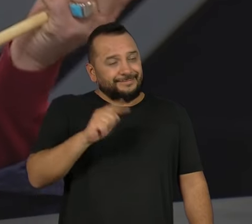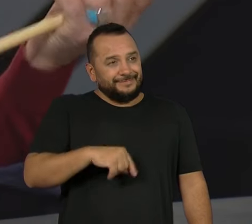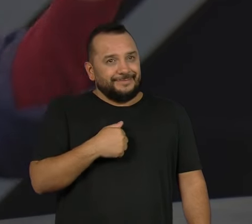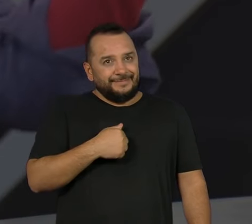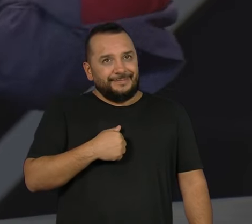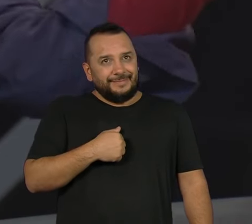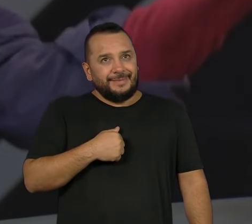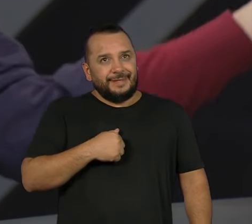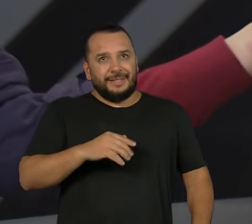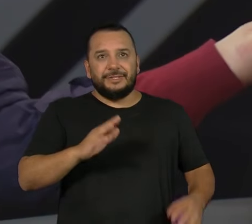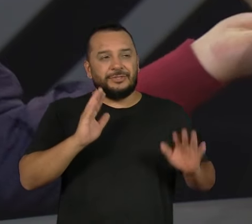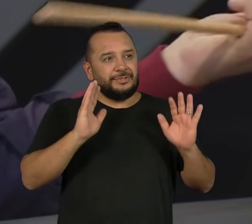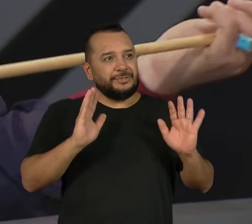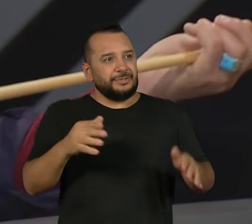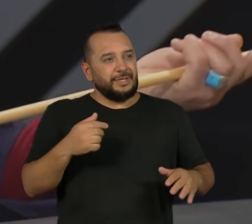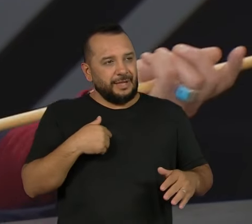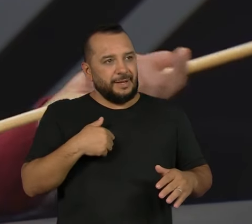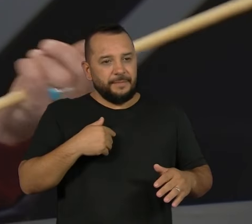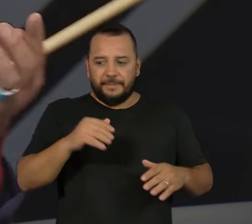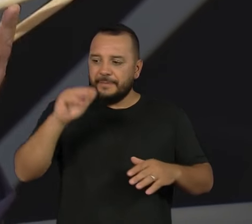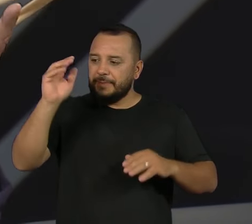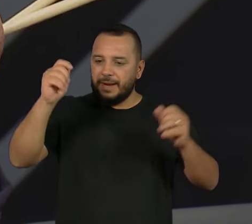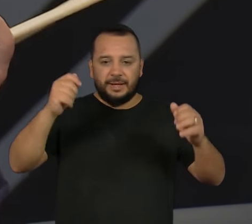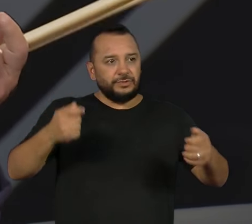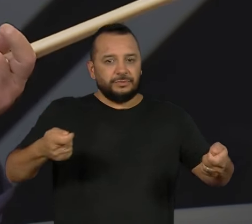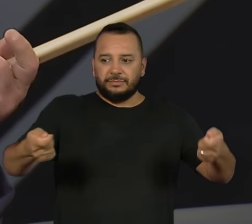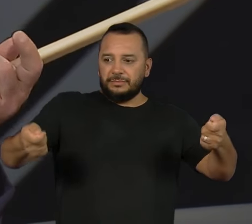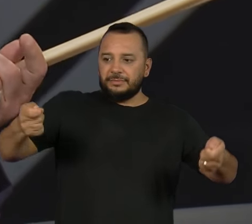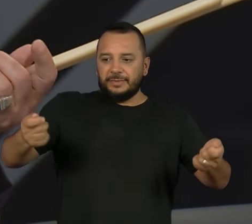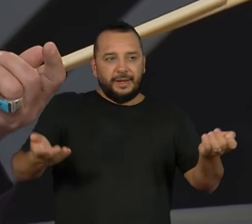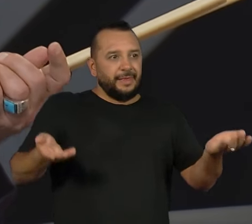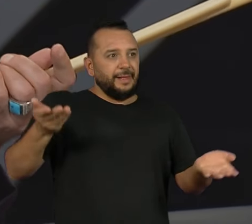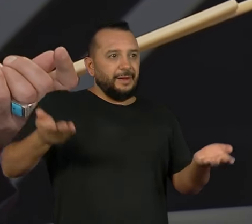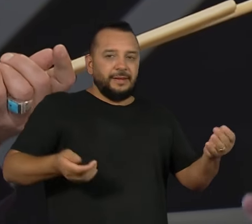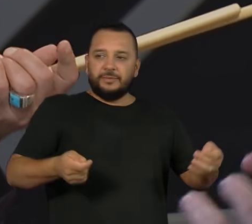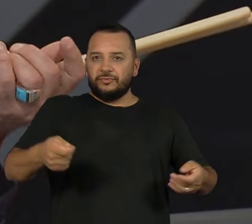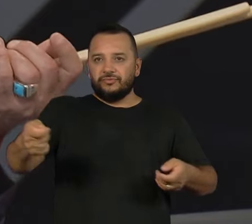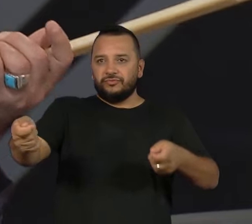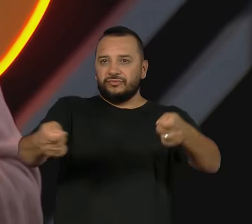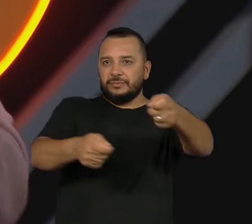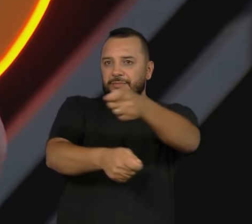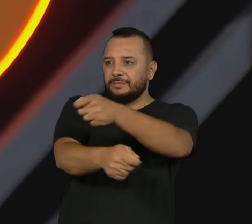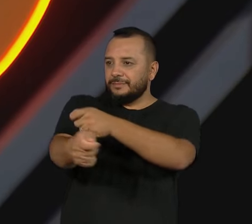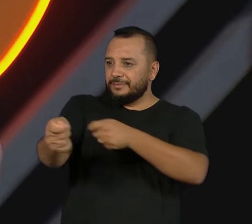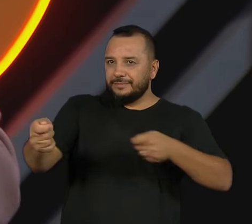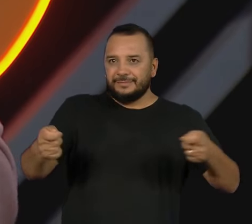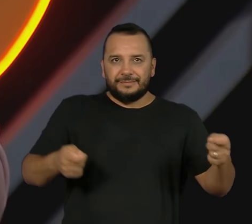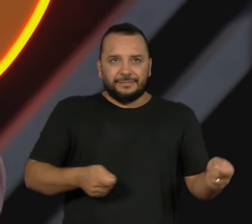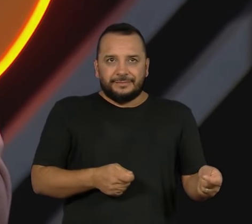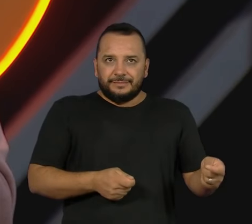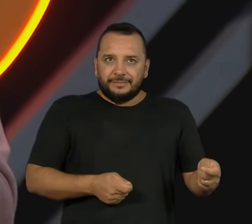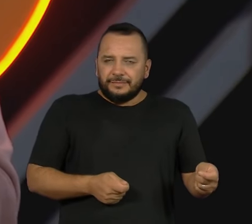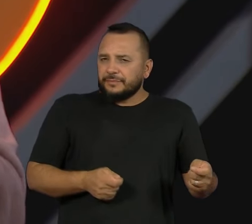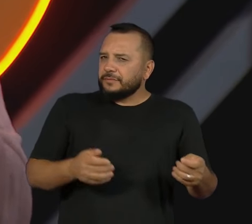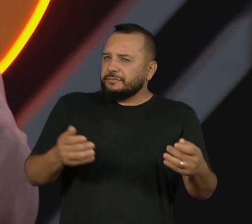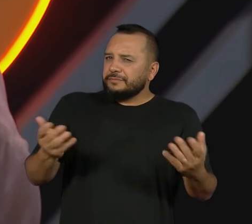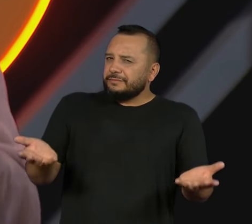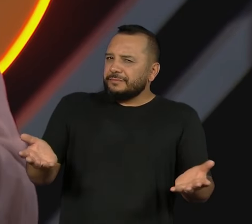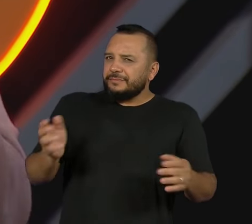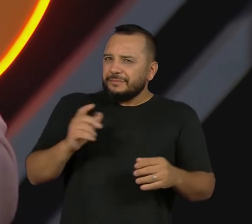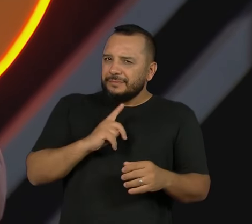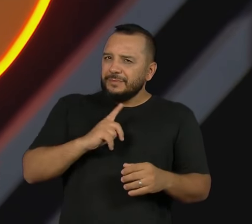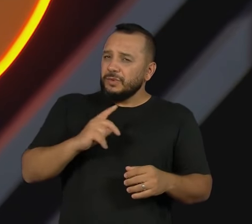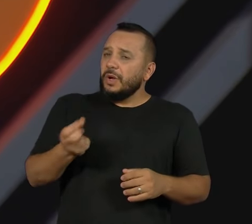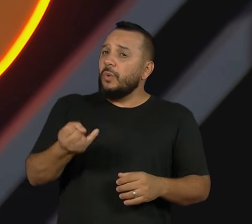São extensões do meu braço ou do meu alcance visual. E quais são